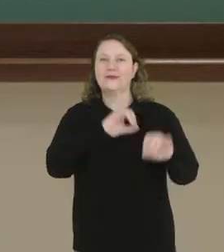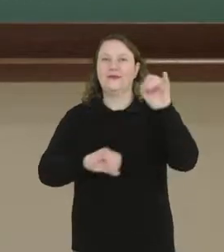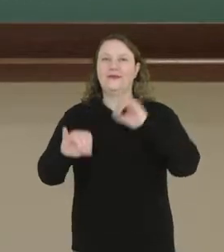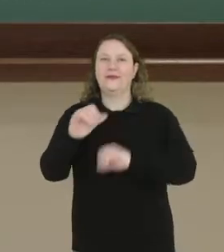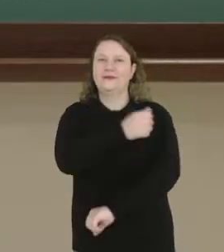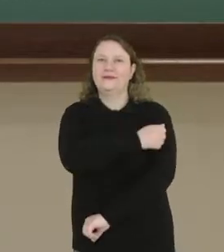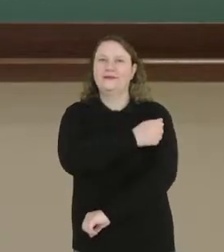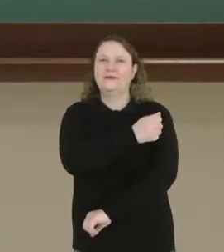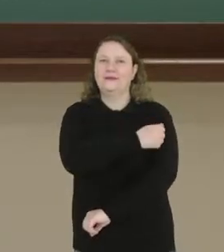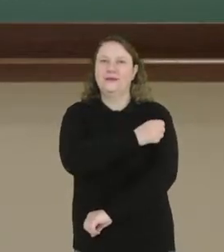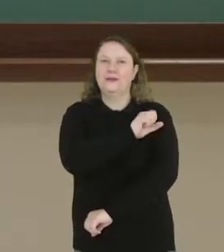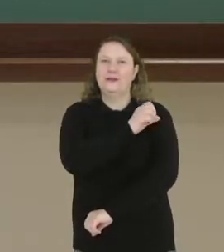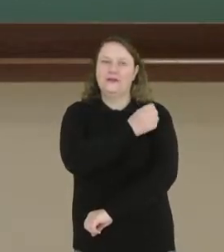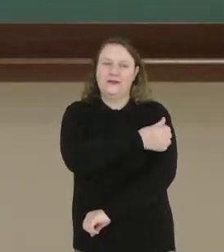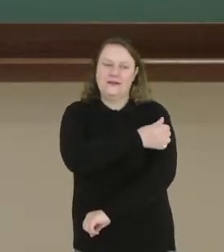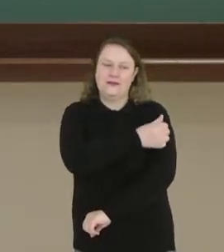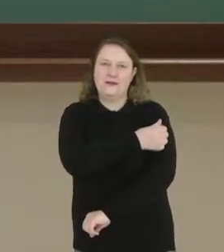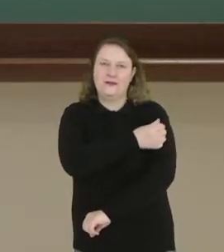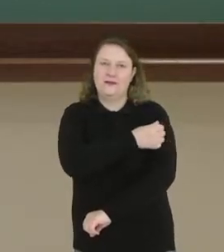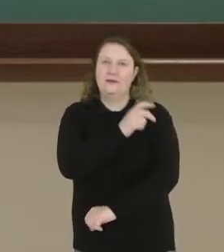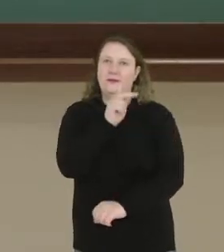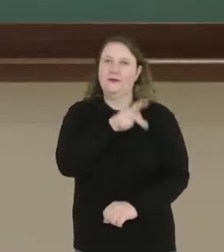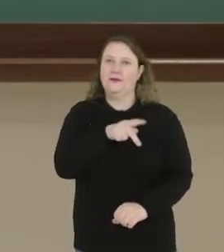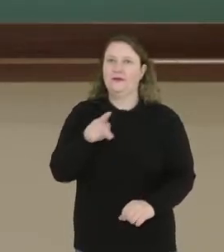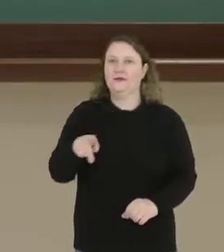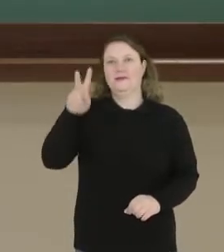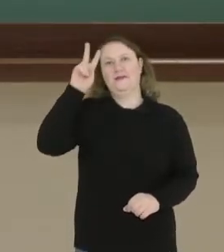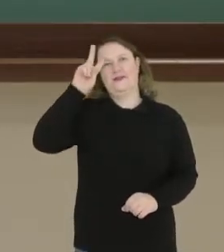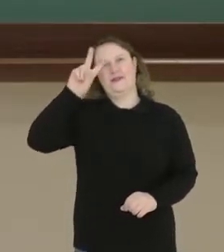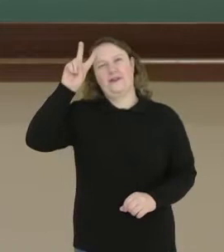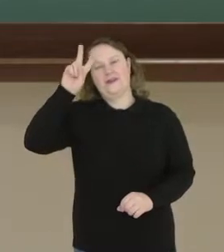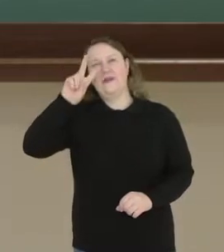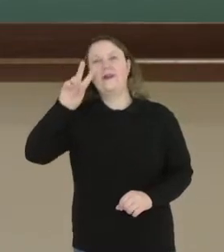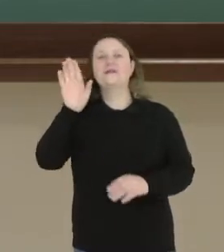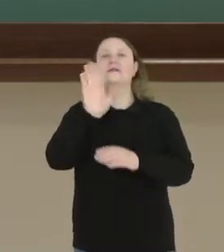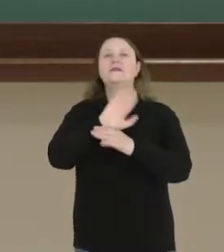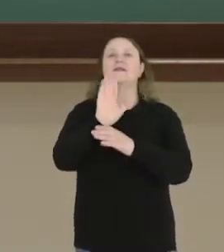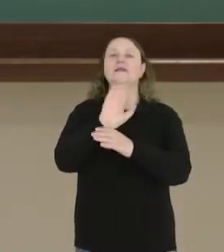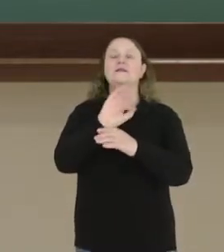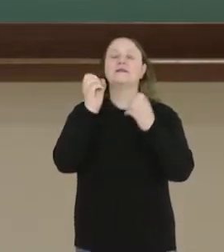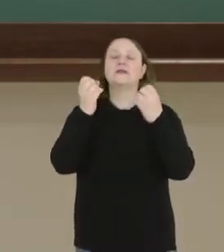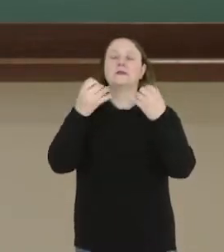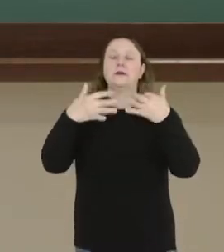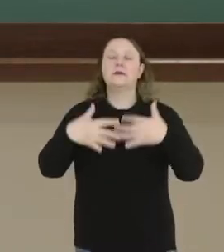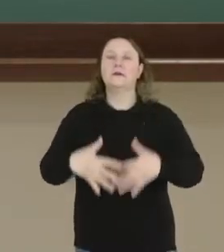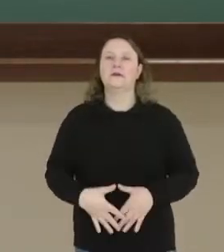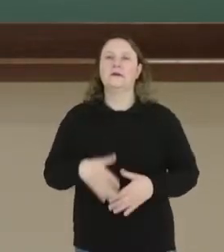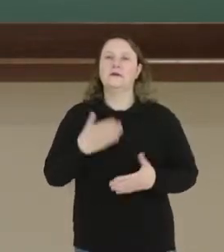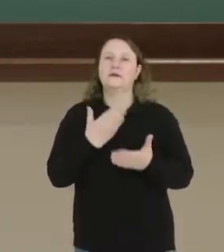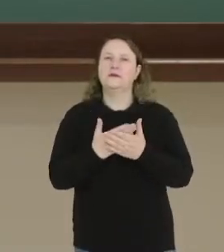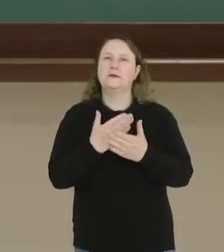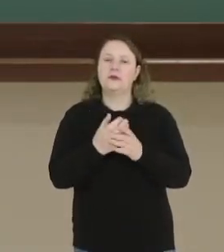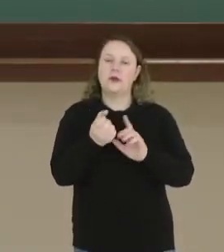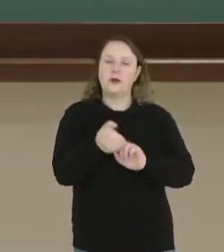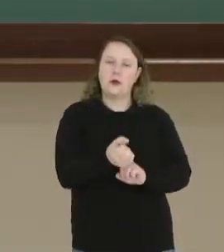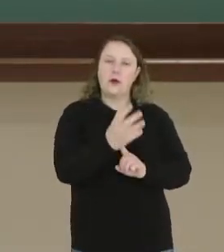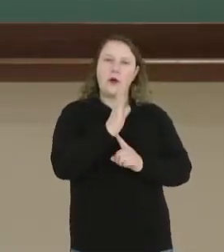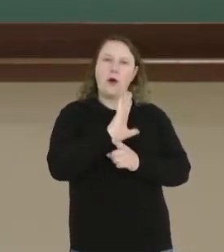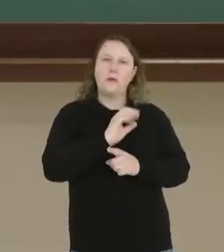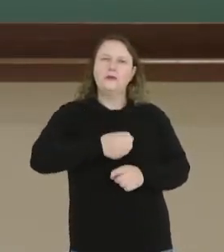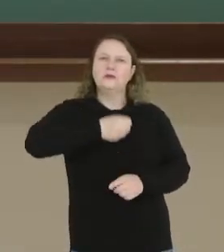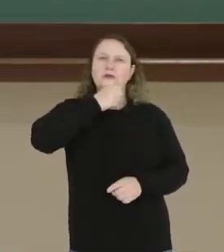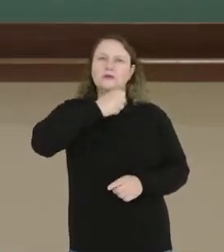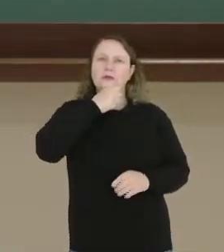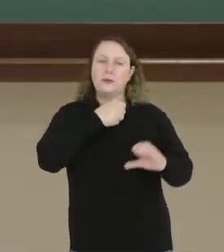Olá, estudantes do sexto ano! Sou o professor Roberto Falcione. Neste vídeo vamos estudar sobre Roma Antiga, cristianismo. Bora